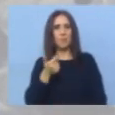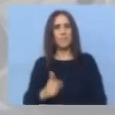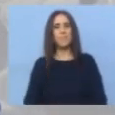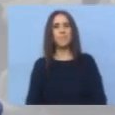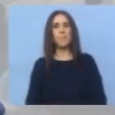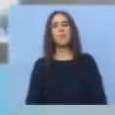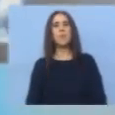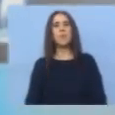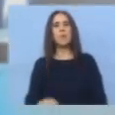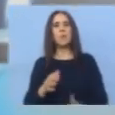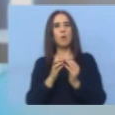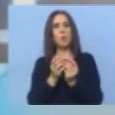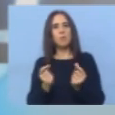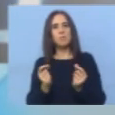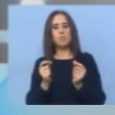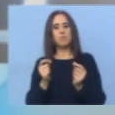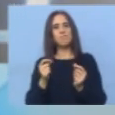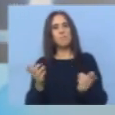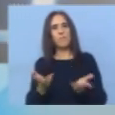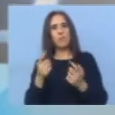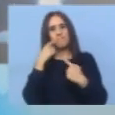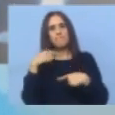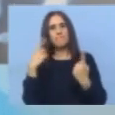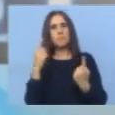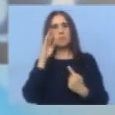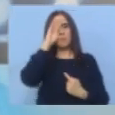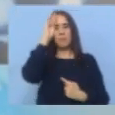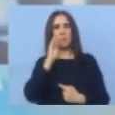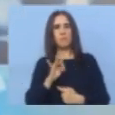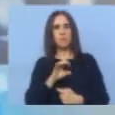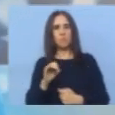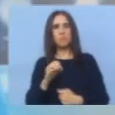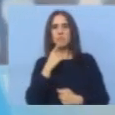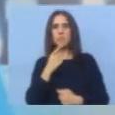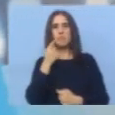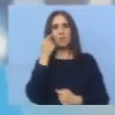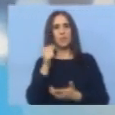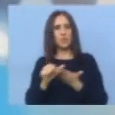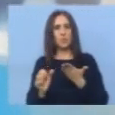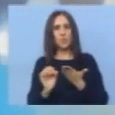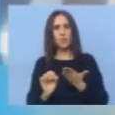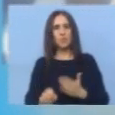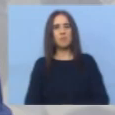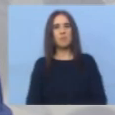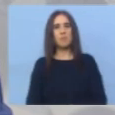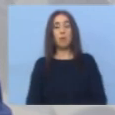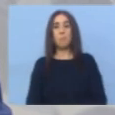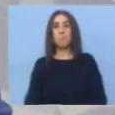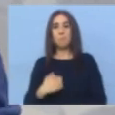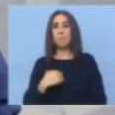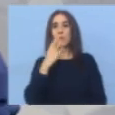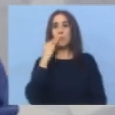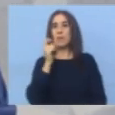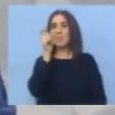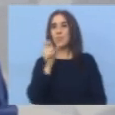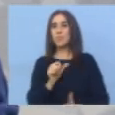Acredita que esta jornada de oração é uma afirmação do Papa Francisco de que não desistiu da viagem? Eu acho que ele não desistiu e